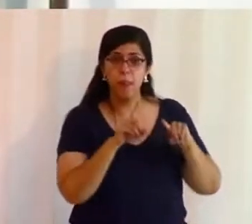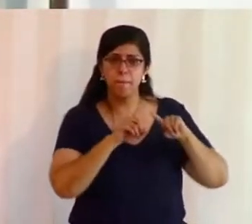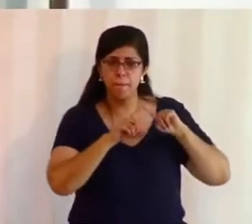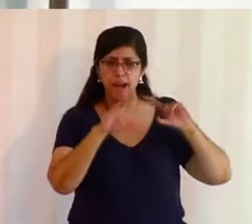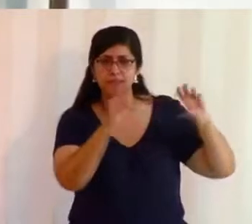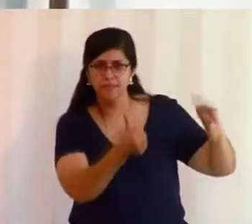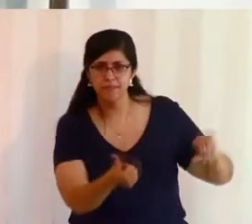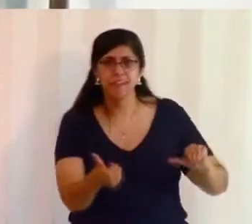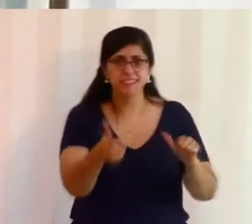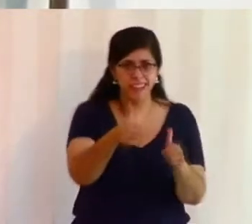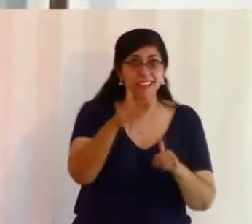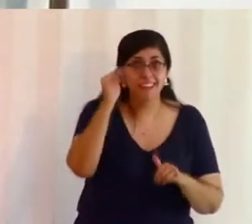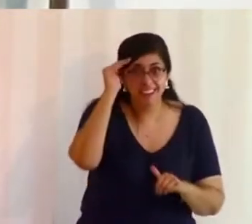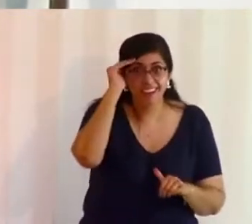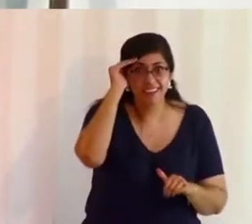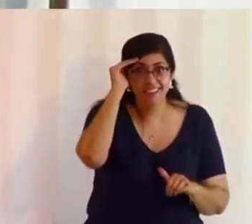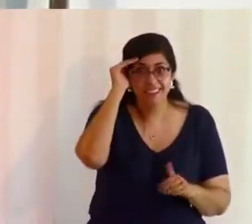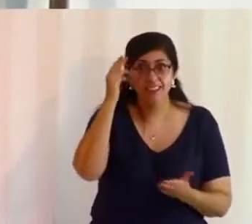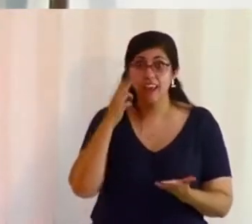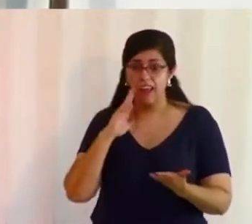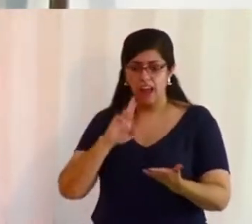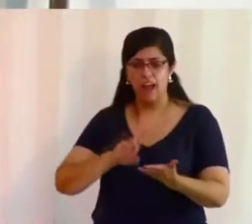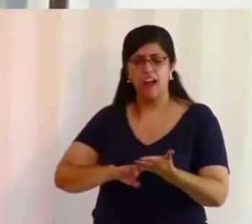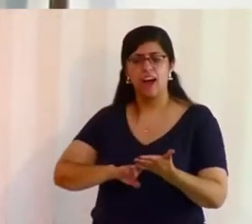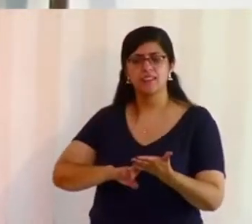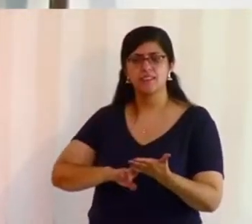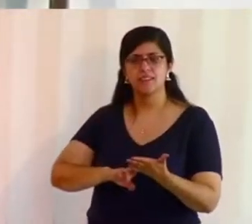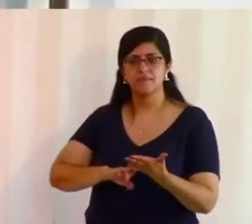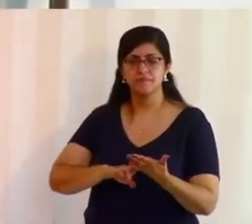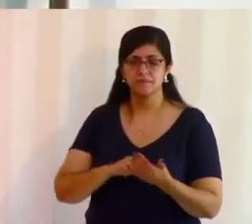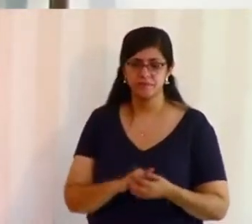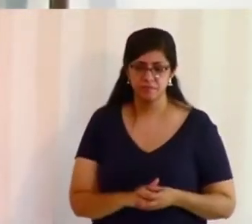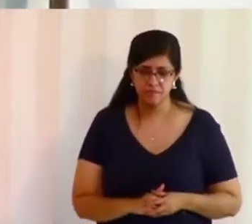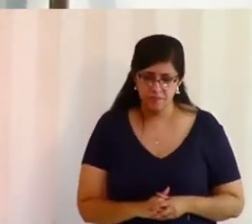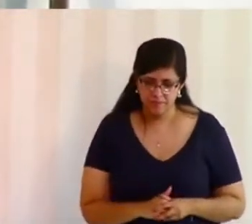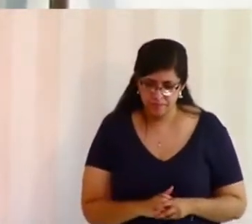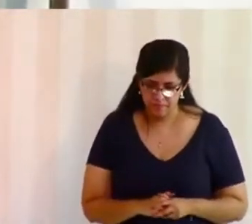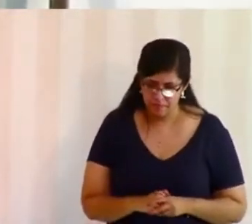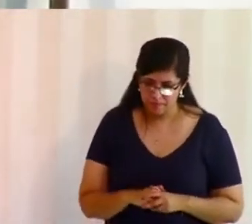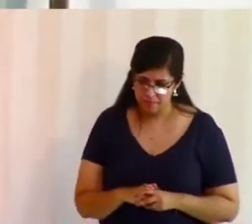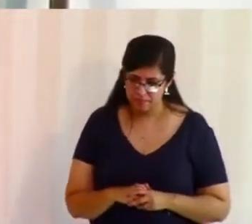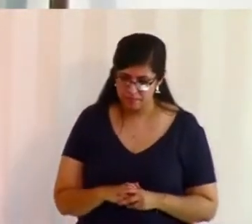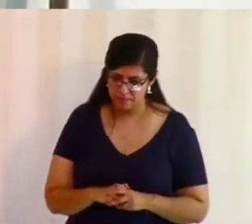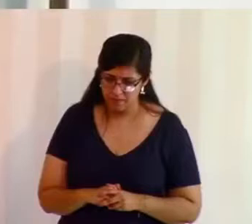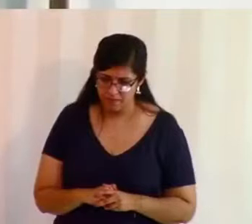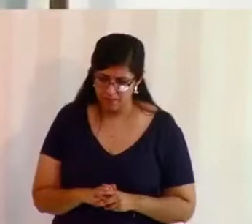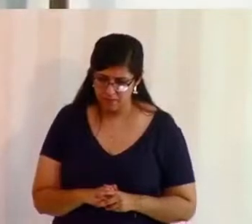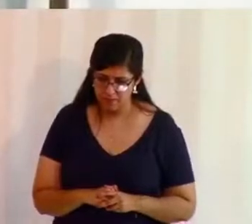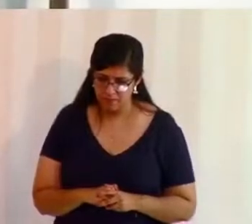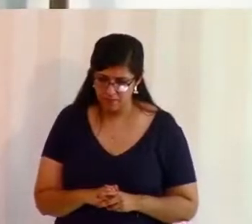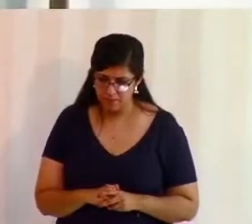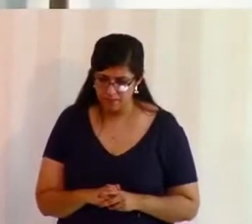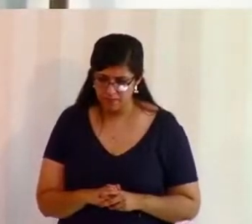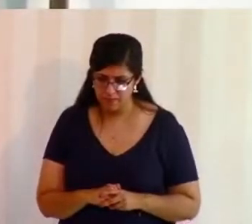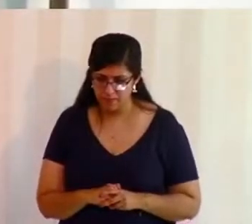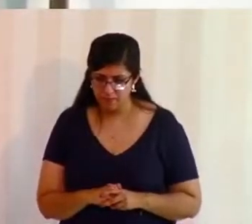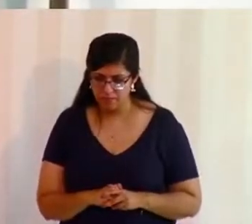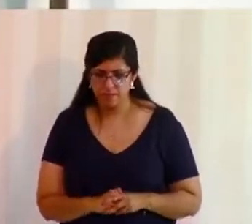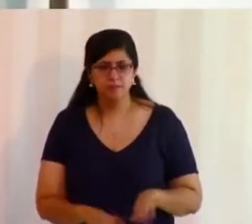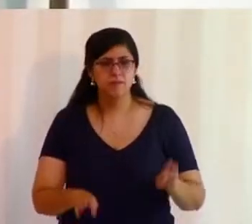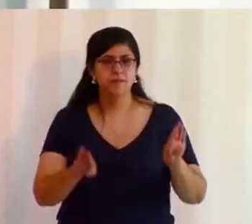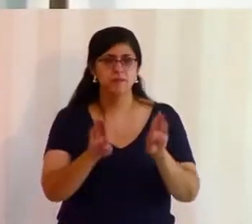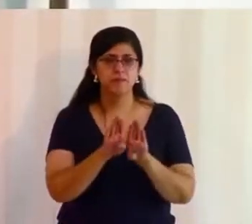escrita, uma carta enviada, e alguns homens vão acompanhar Paulo, e até o caso aqui Barnabé,